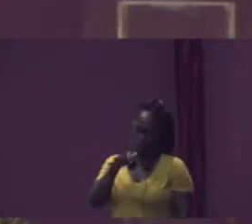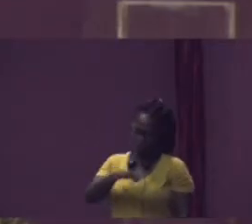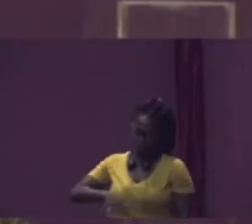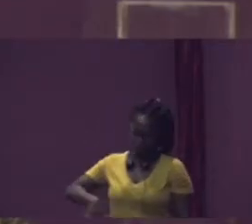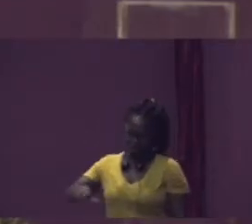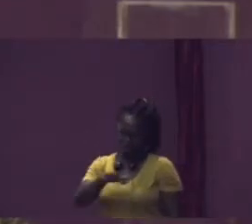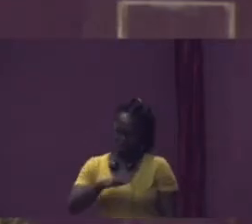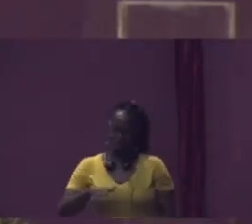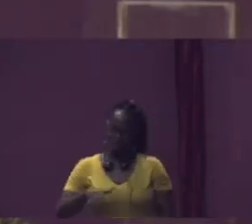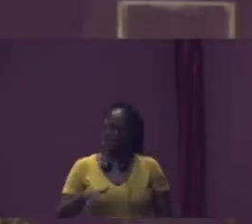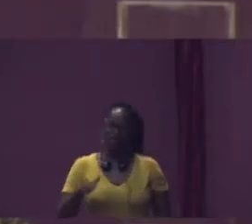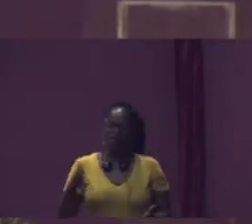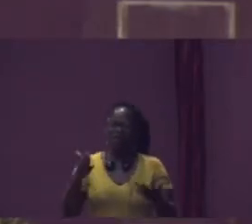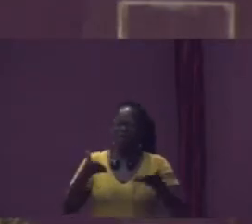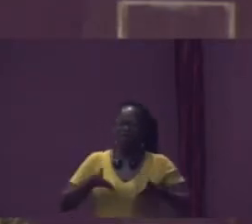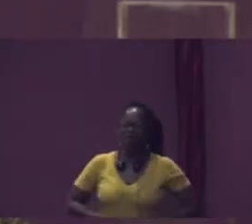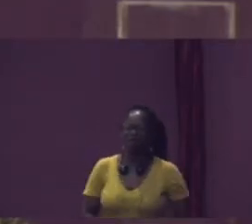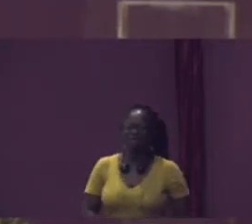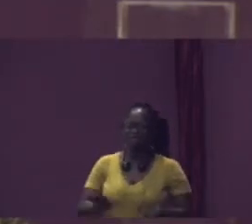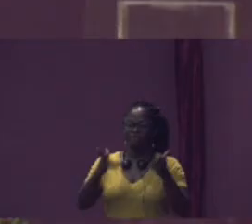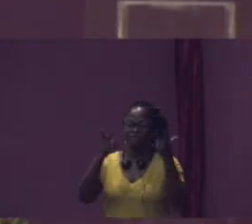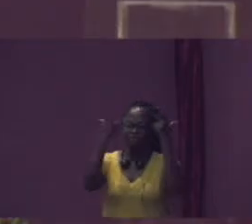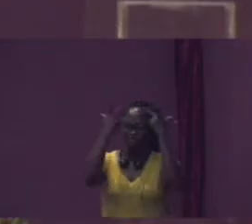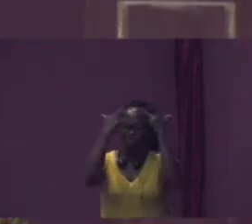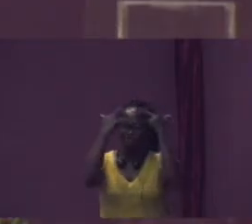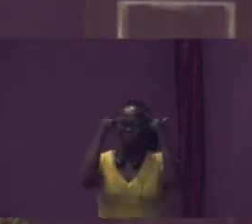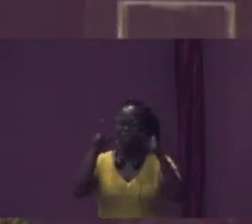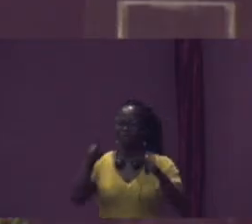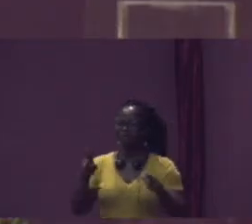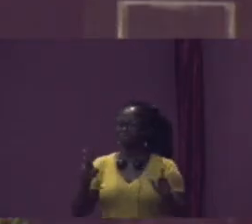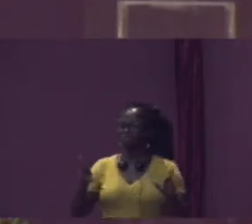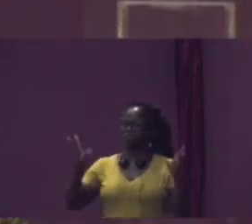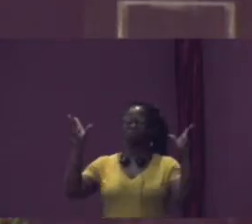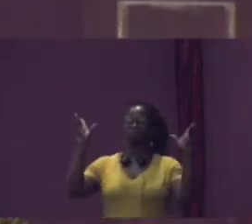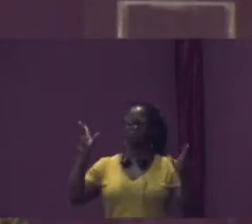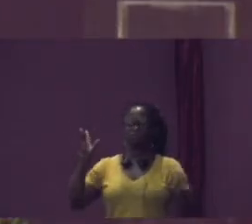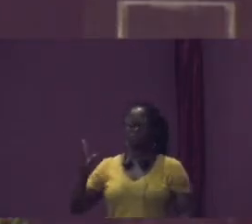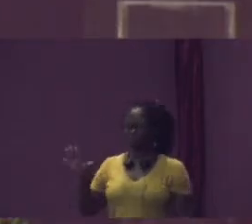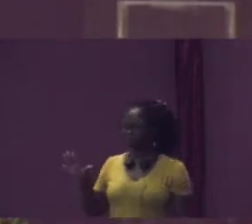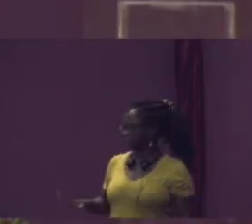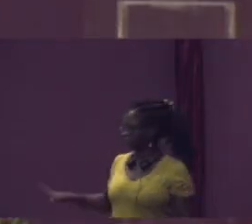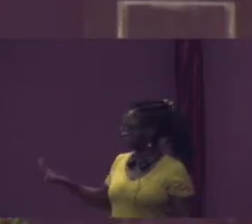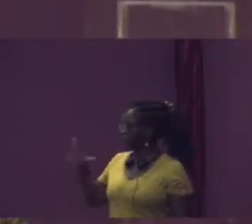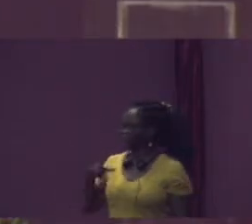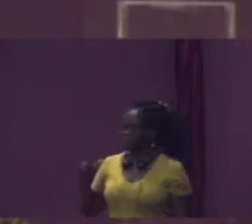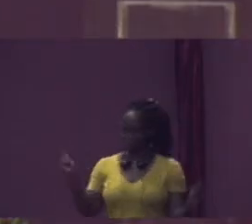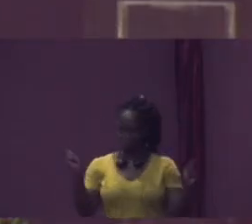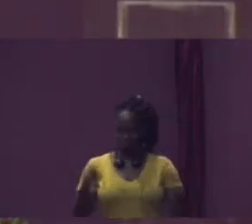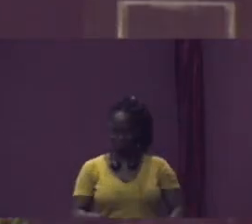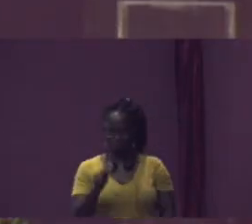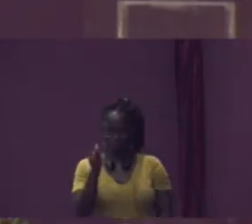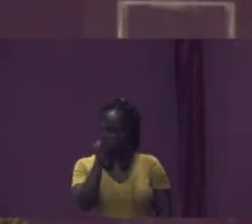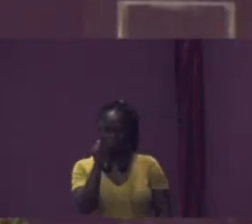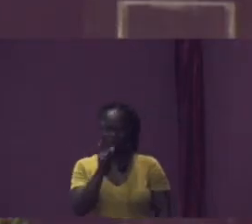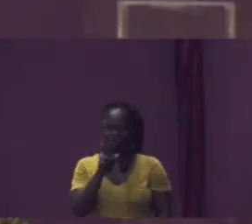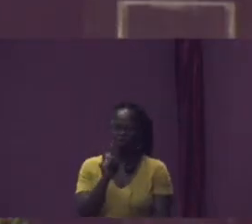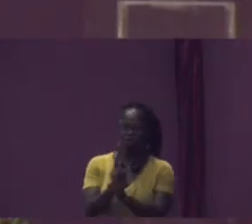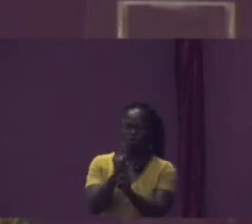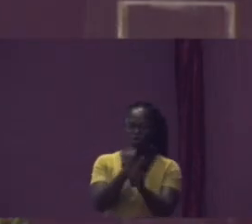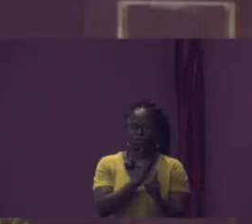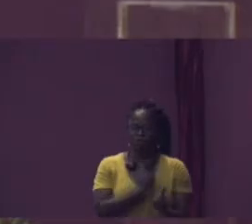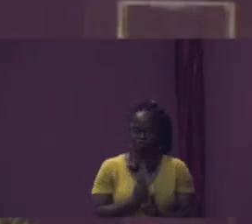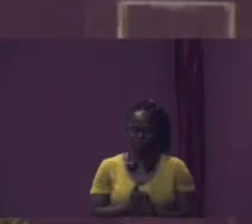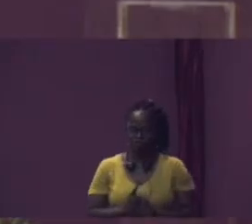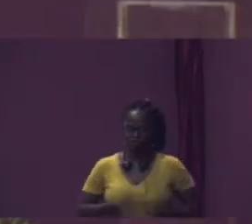parto vaginal aparece como uma excepcionalidade, né? Existem condições para que a mulher possa ter o